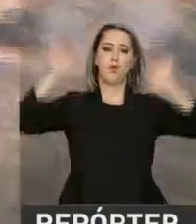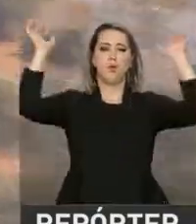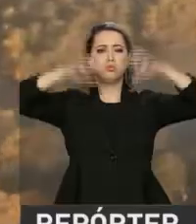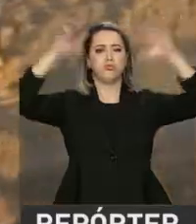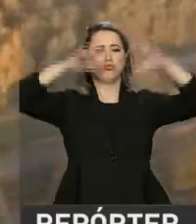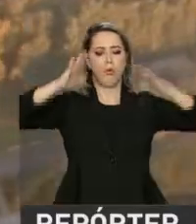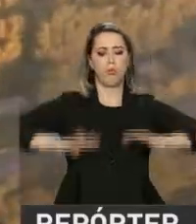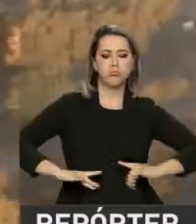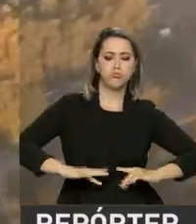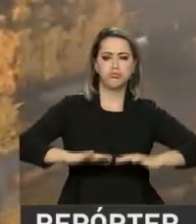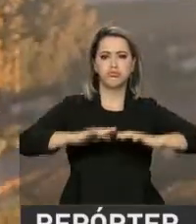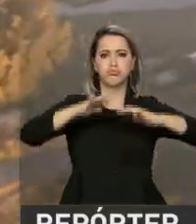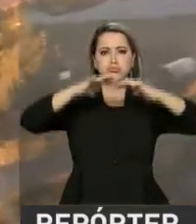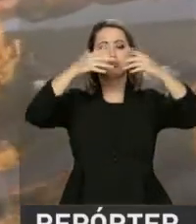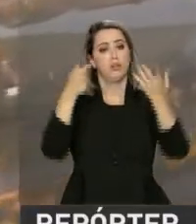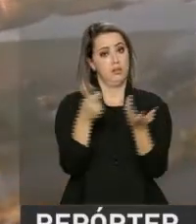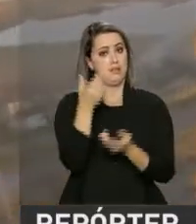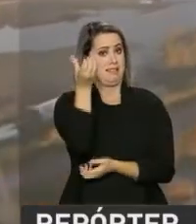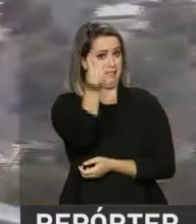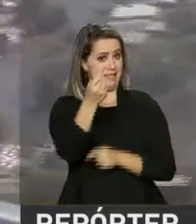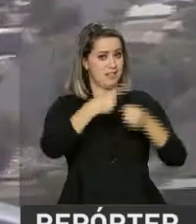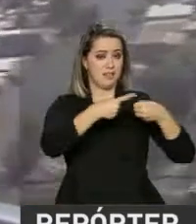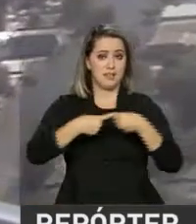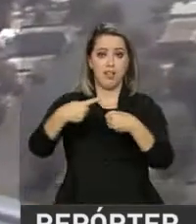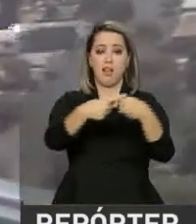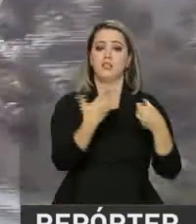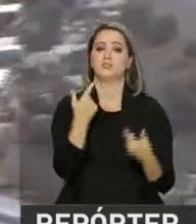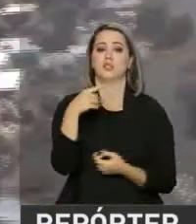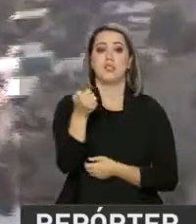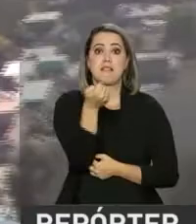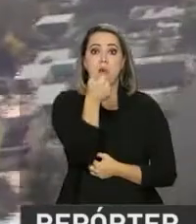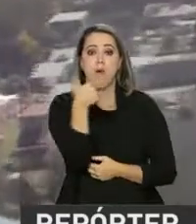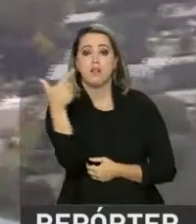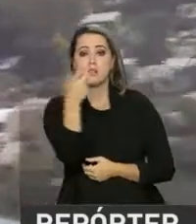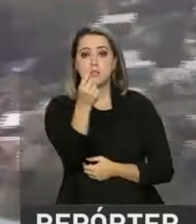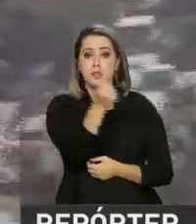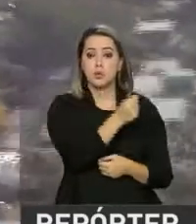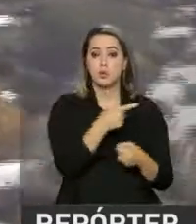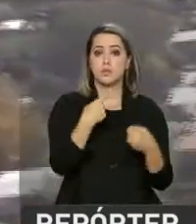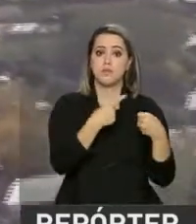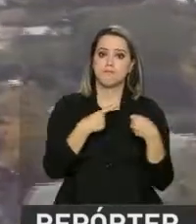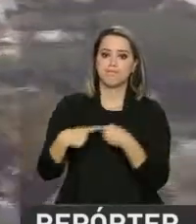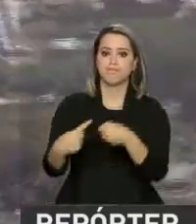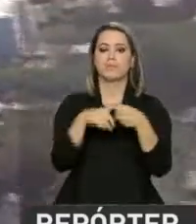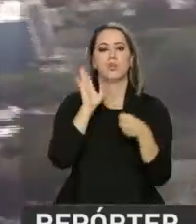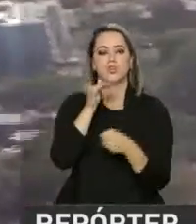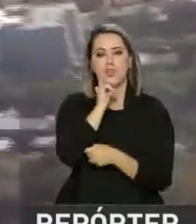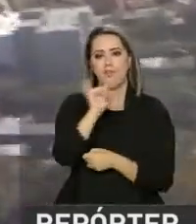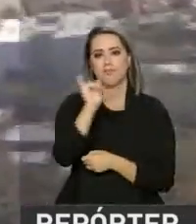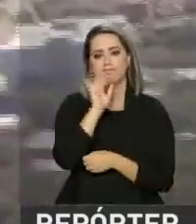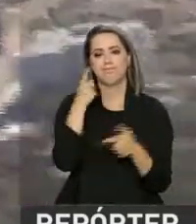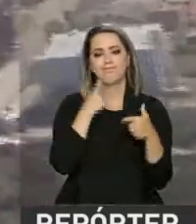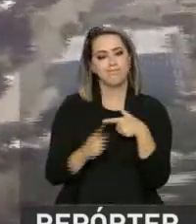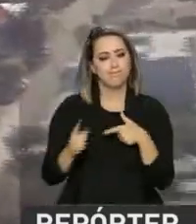enchentes pelo menos cem cidades catarinenses e quase 200 municípios gaúchos já relataram algum